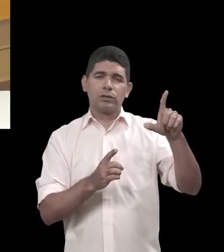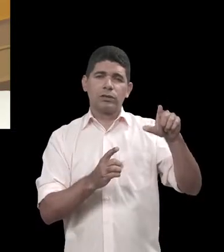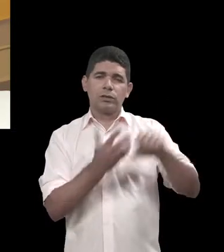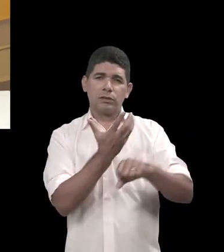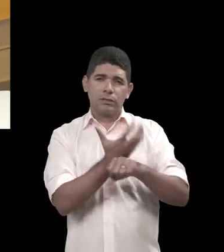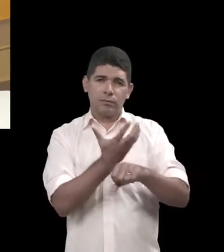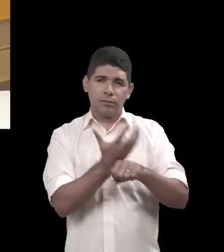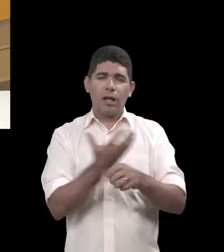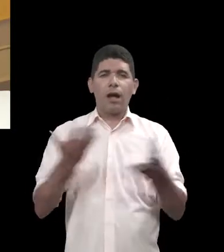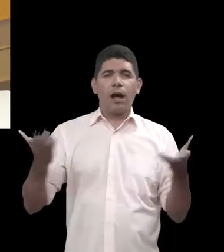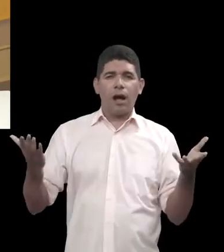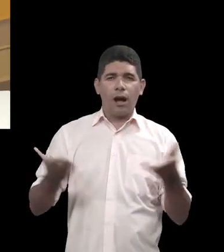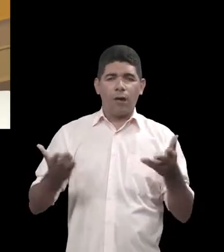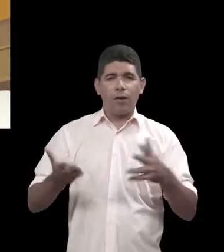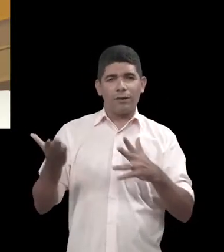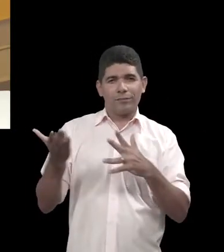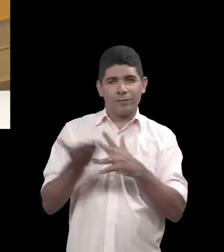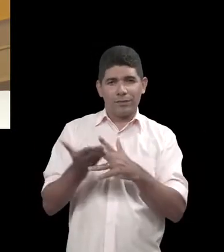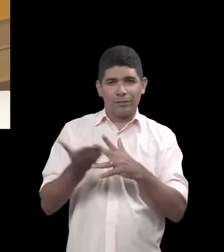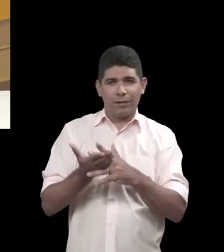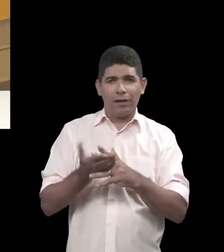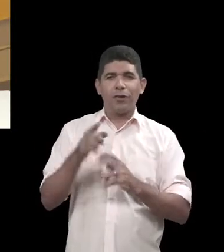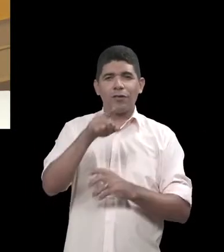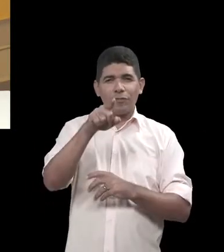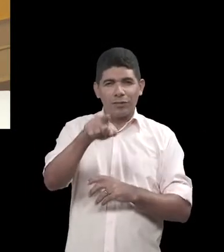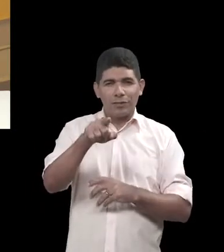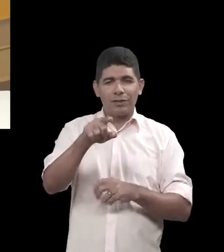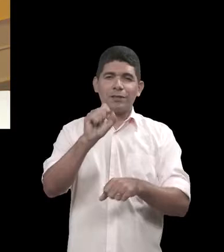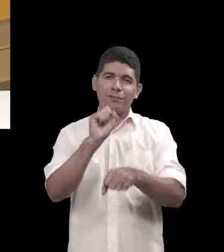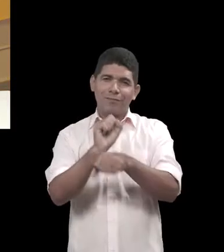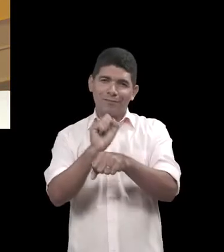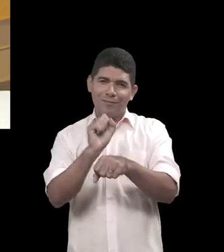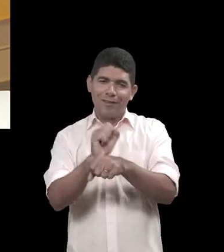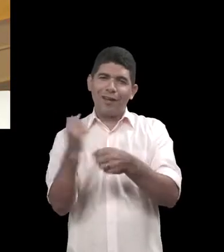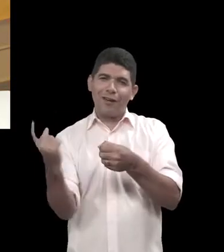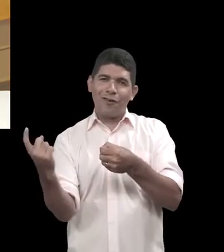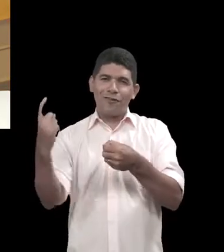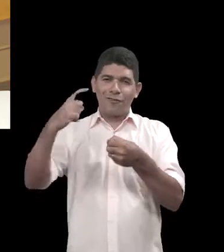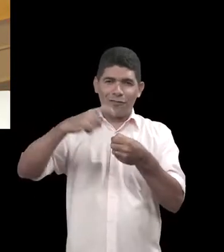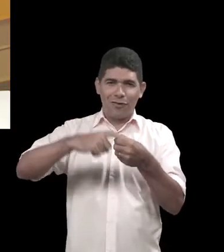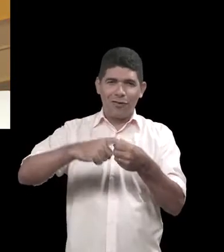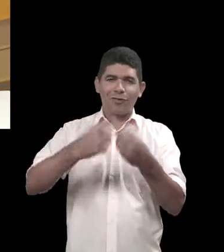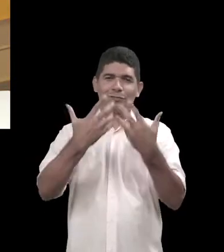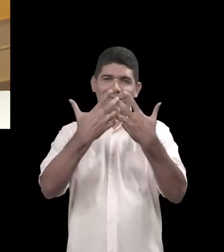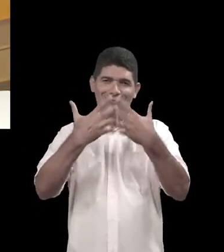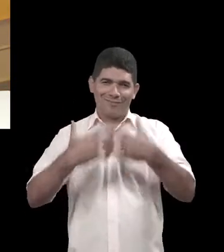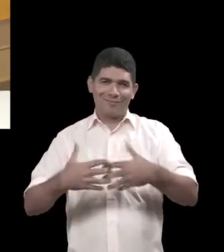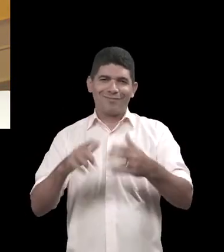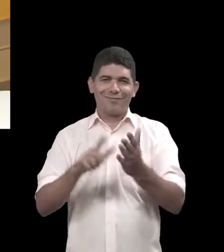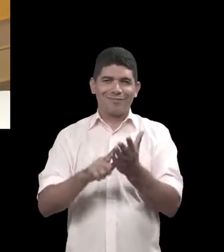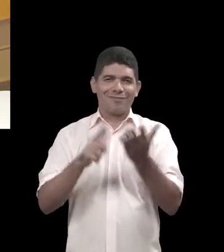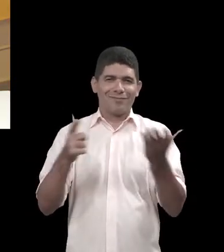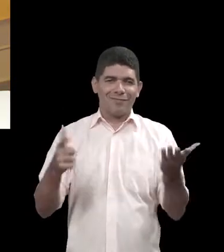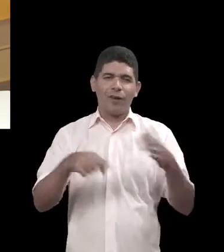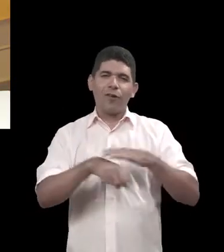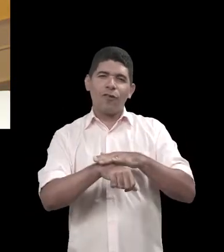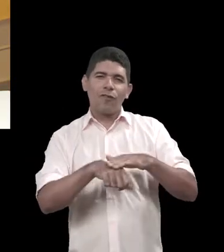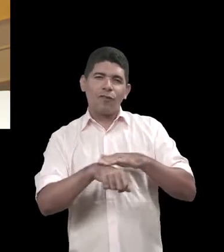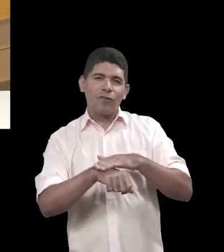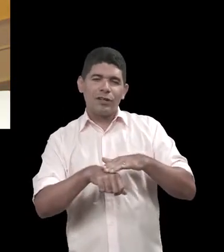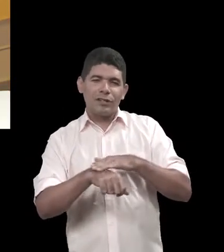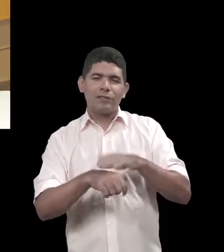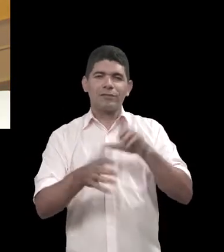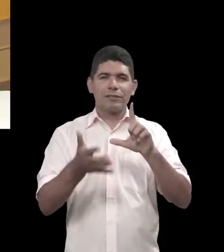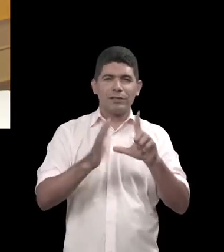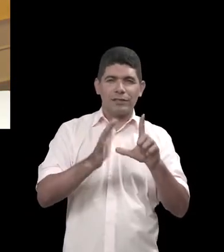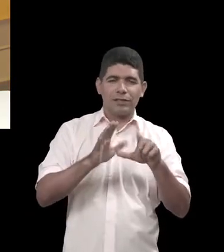a gente vem com o segundo bloco do programa Educação Pauta, conversando mais sobre a língua brasileira de sinais, através do curso que é ofertado aqui na Universidade Federal